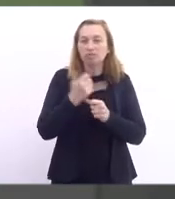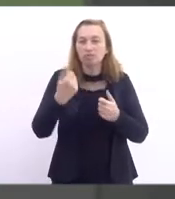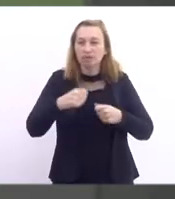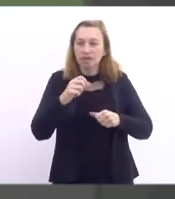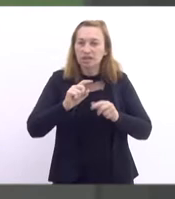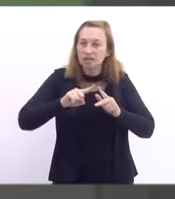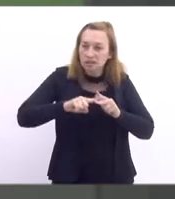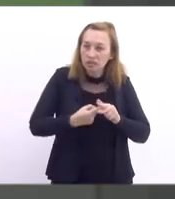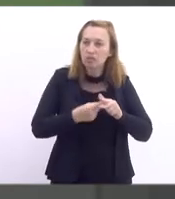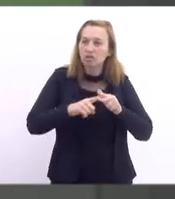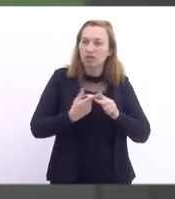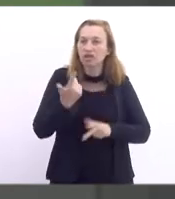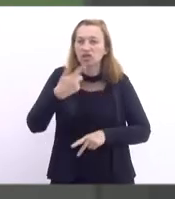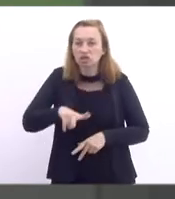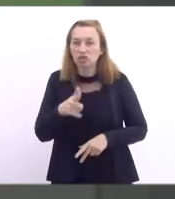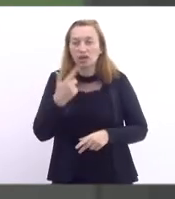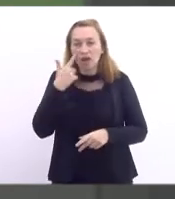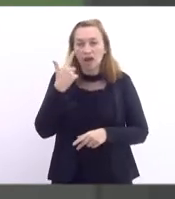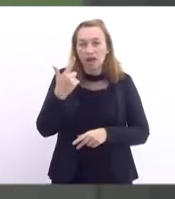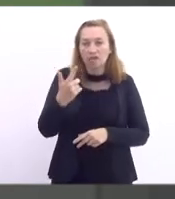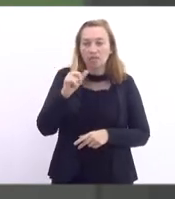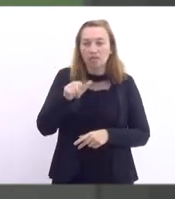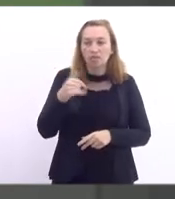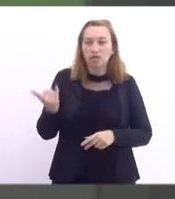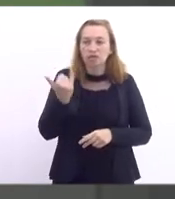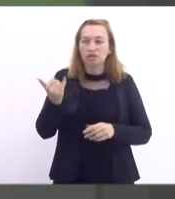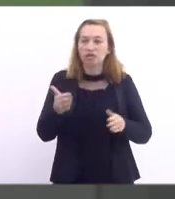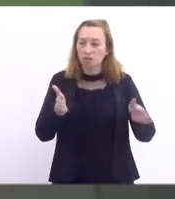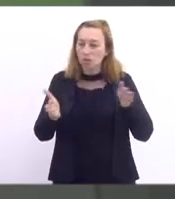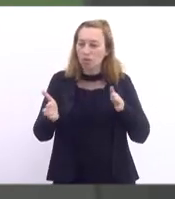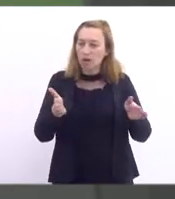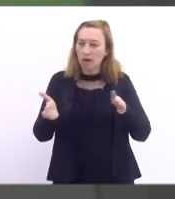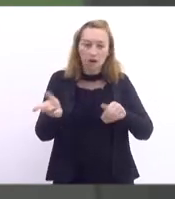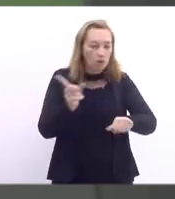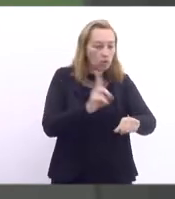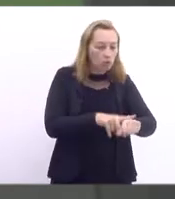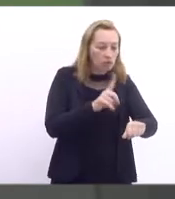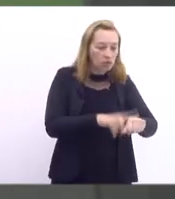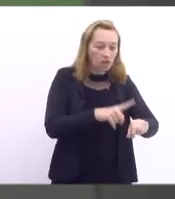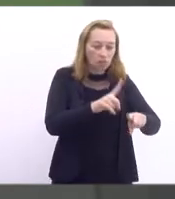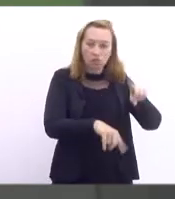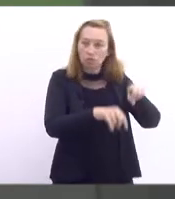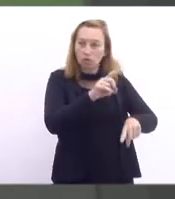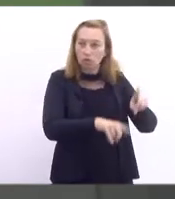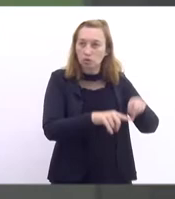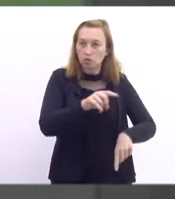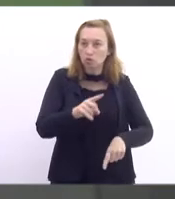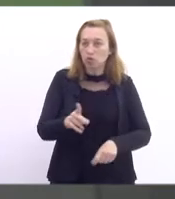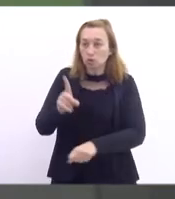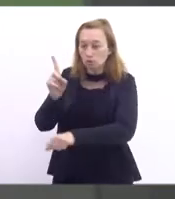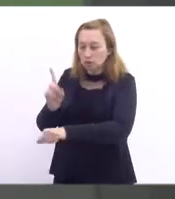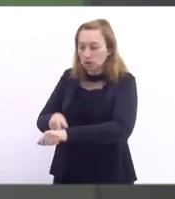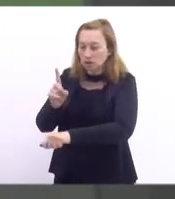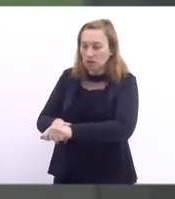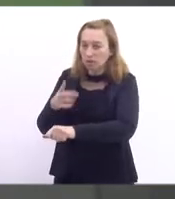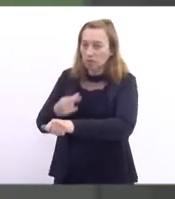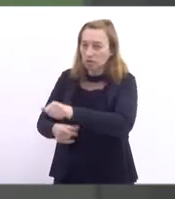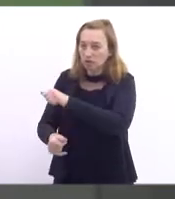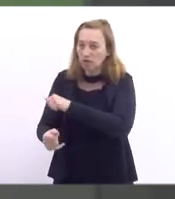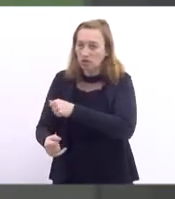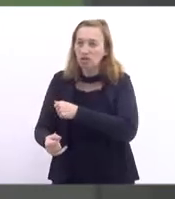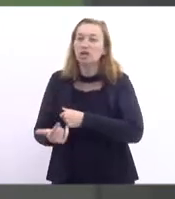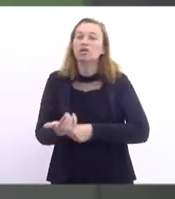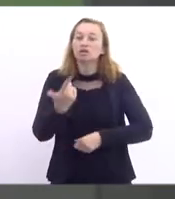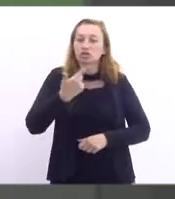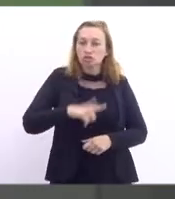importante você casar o tempo de financiamento com o tempo do investimento também né senão você vai ter que investir daqui a